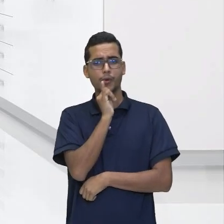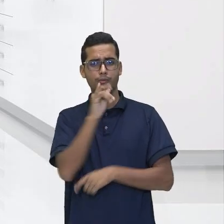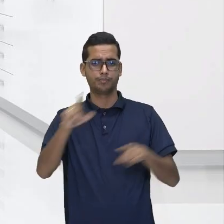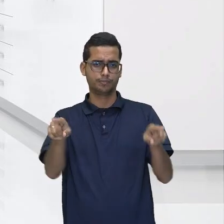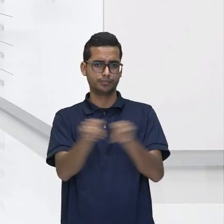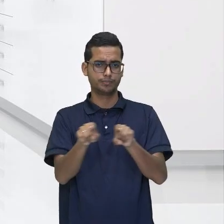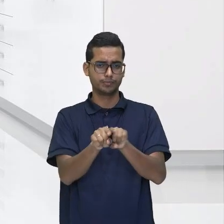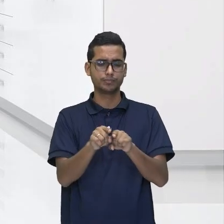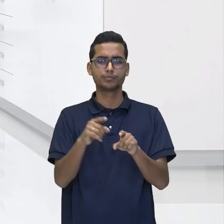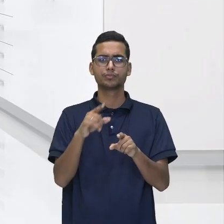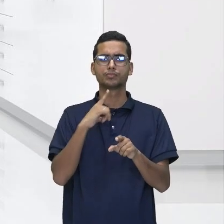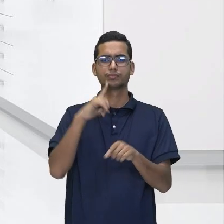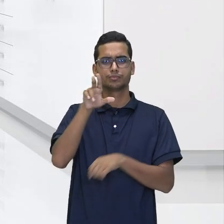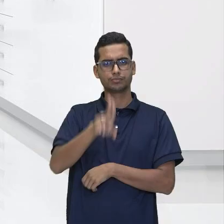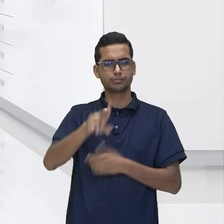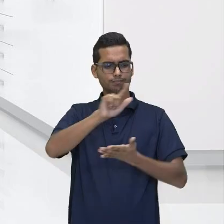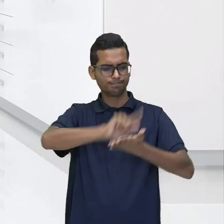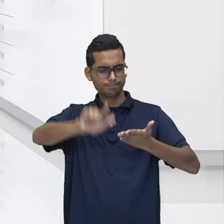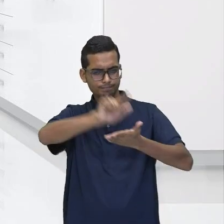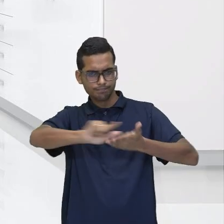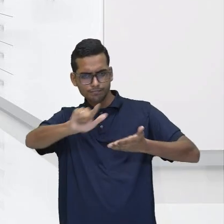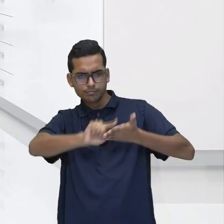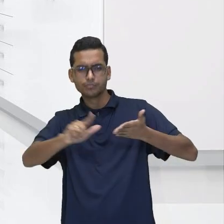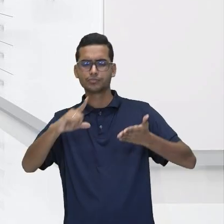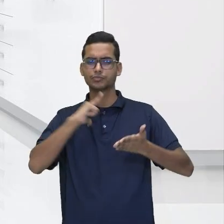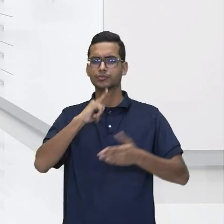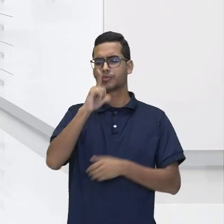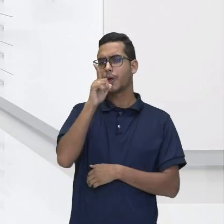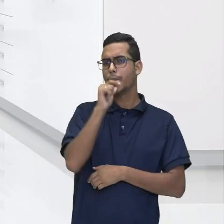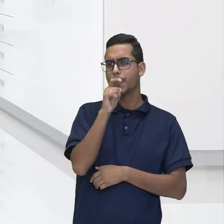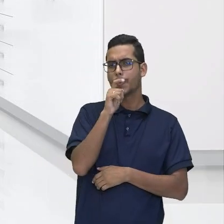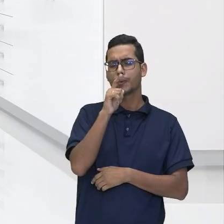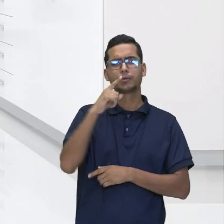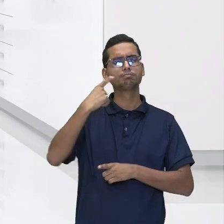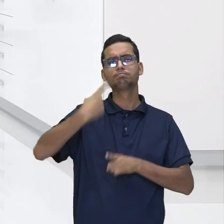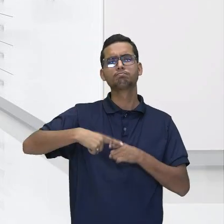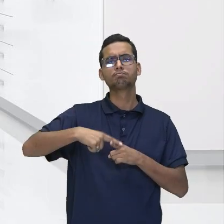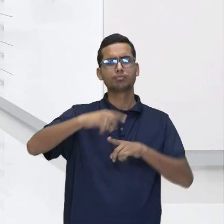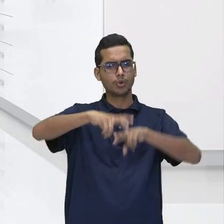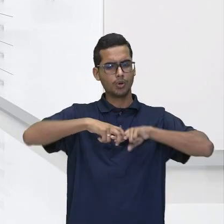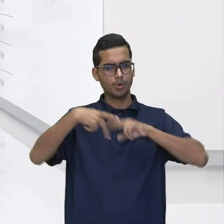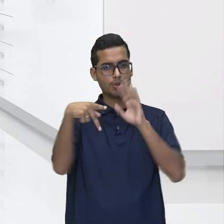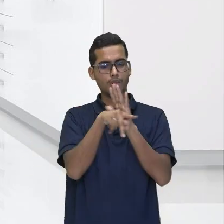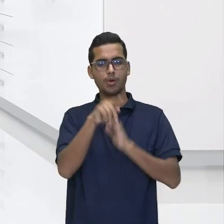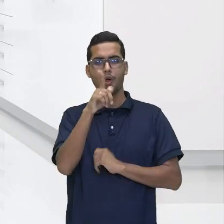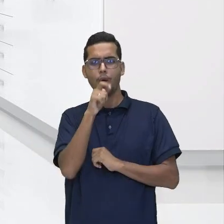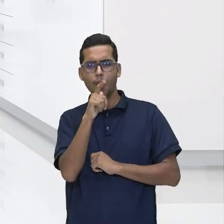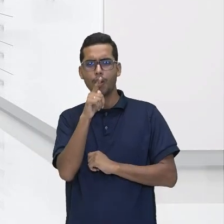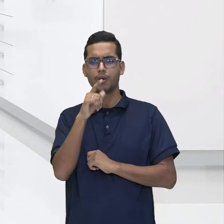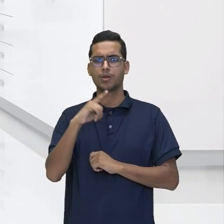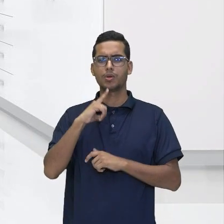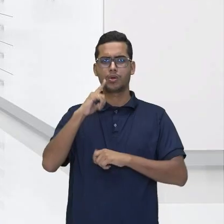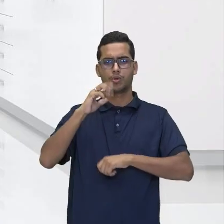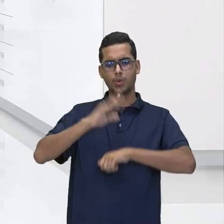são higienizados com água, porque essa água ela pode transmitir várias